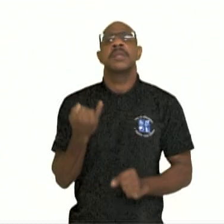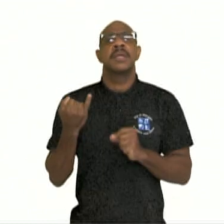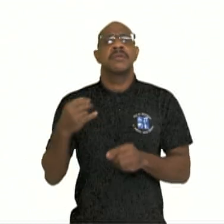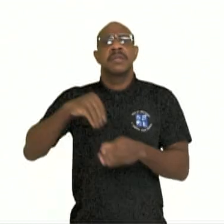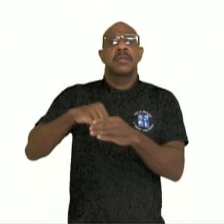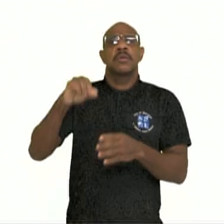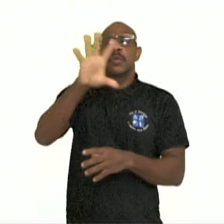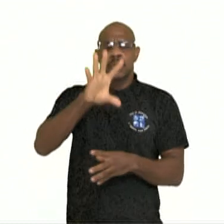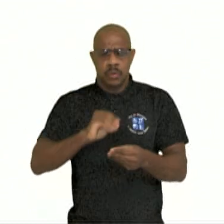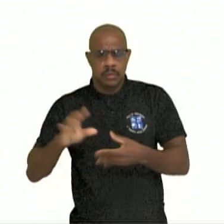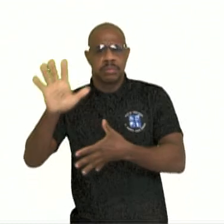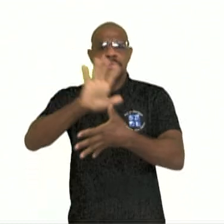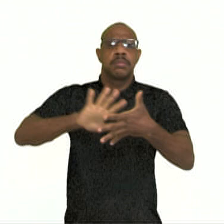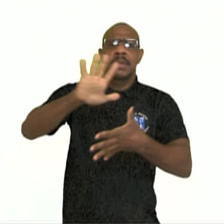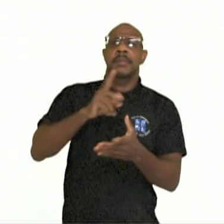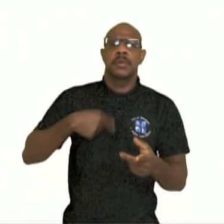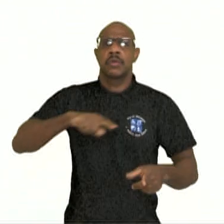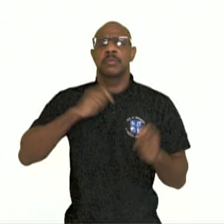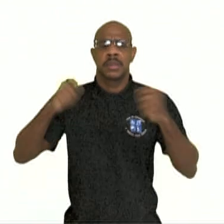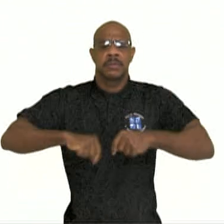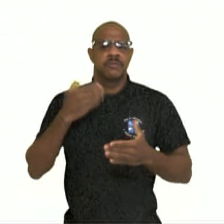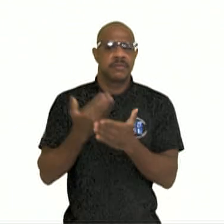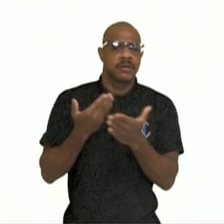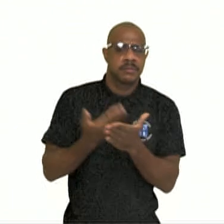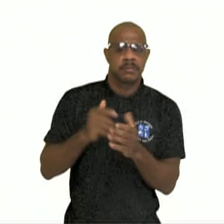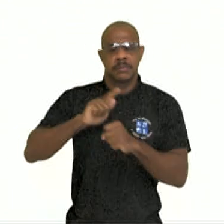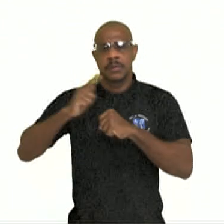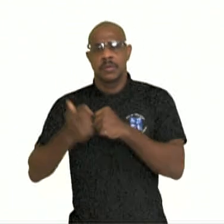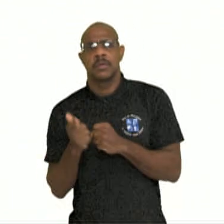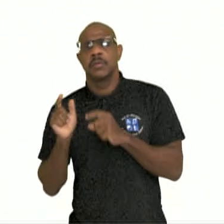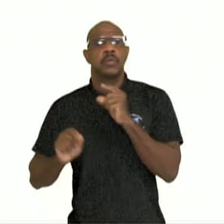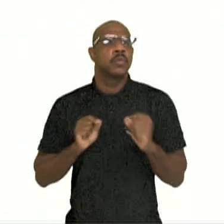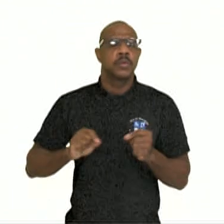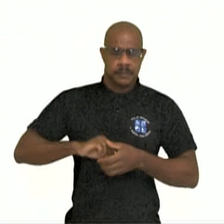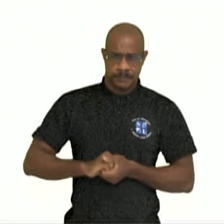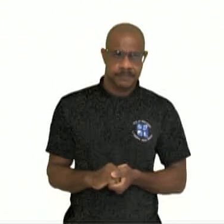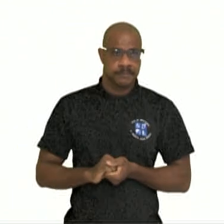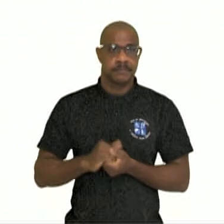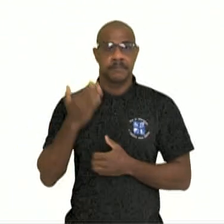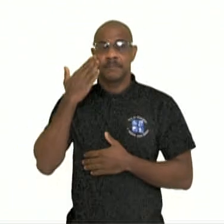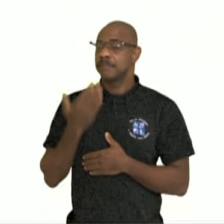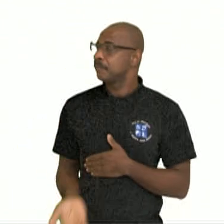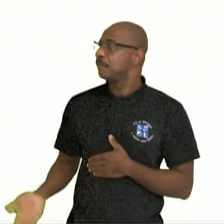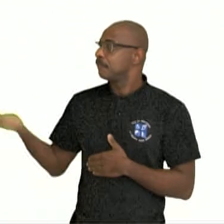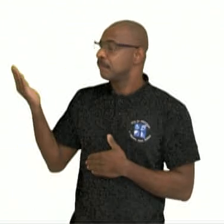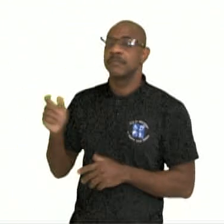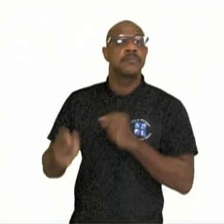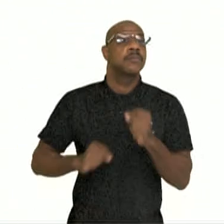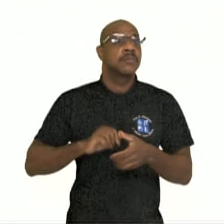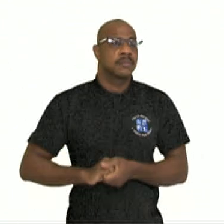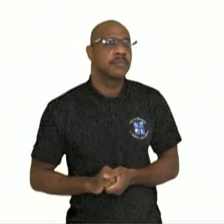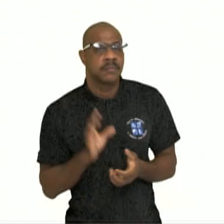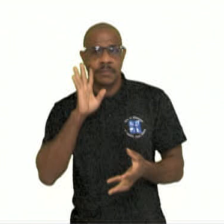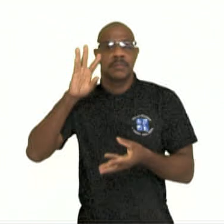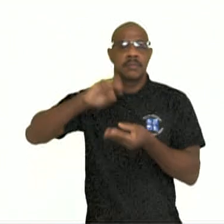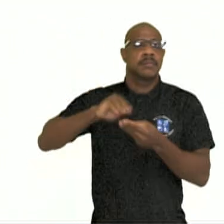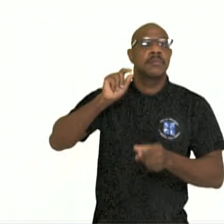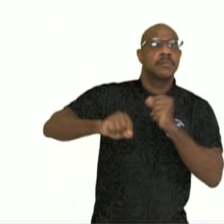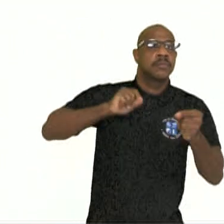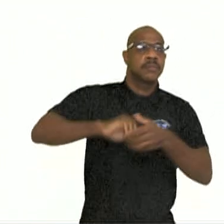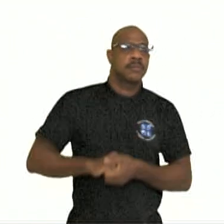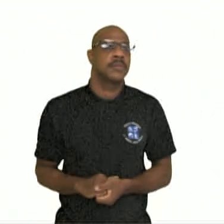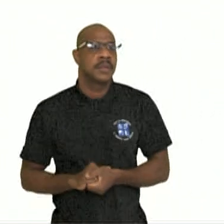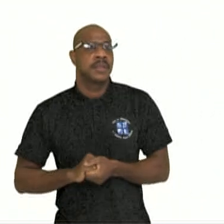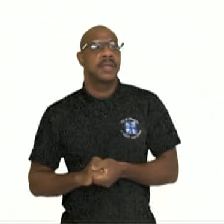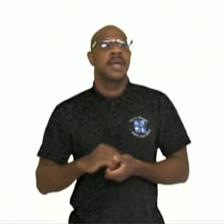mapas para que possamos realizar os estudos da geografia? E aqui eu já trago para você também a retomada do quê? Do